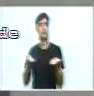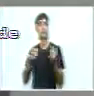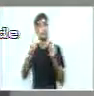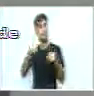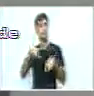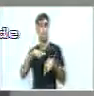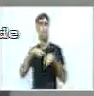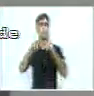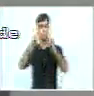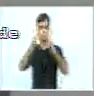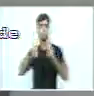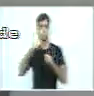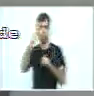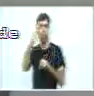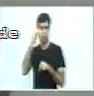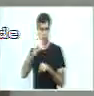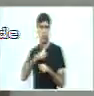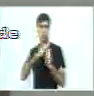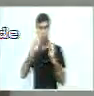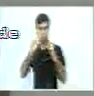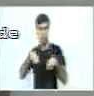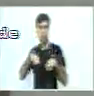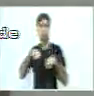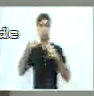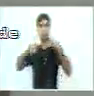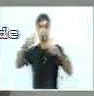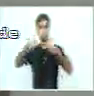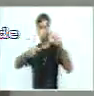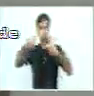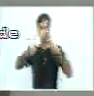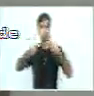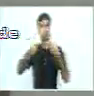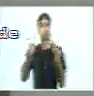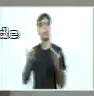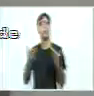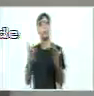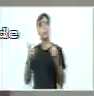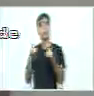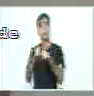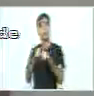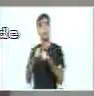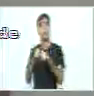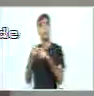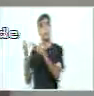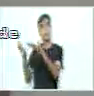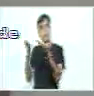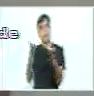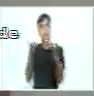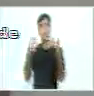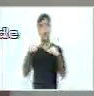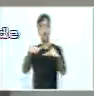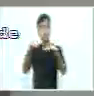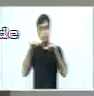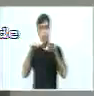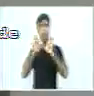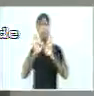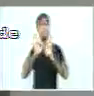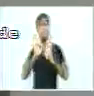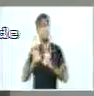dos assuntos que vêm para pautar essa discussão. A gente quer trazer ao plenário, mas não sem antes